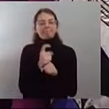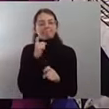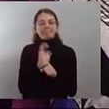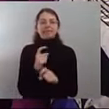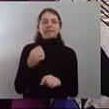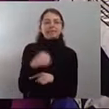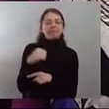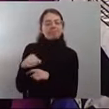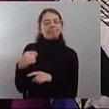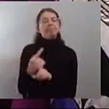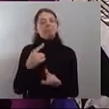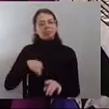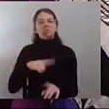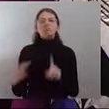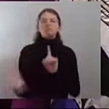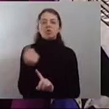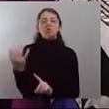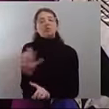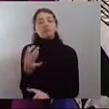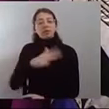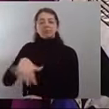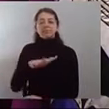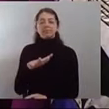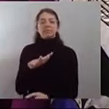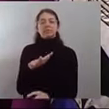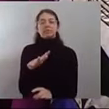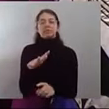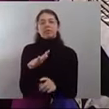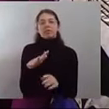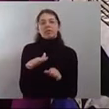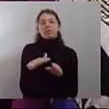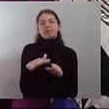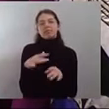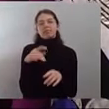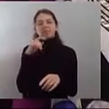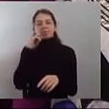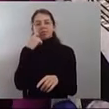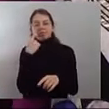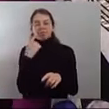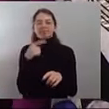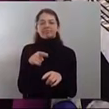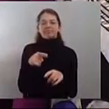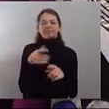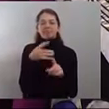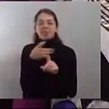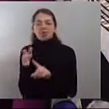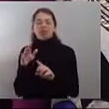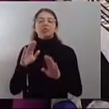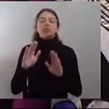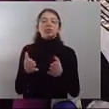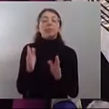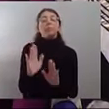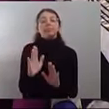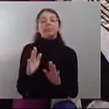encerramento com a constatação de que ele ocorreu num campo completamente inclinado, mas as coisas são o que são e a verdade é que não travámos esta discussão em igualdade